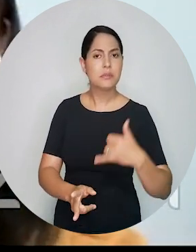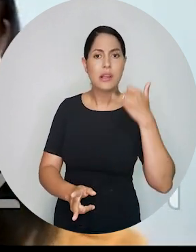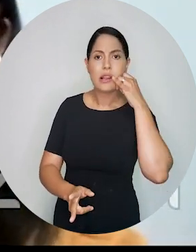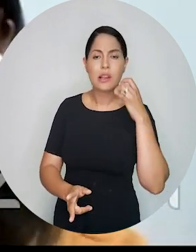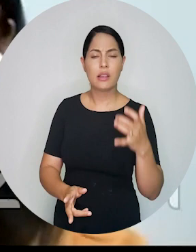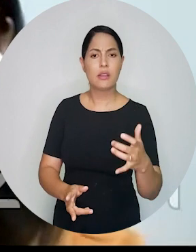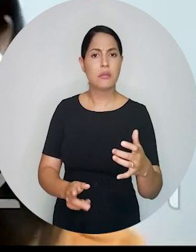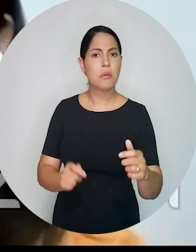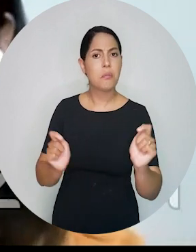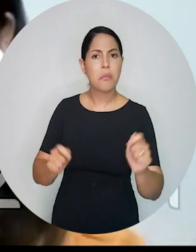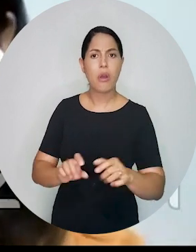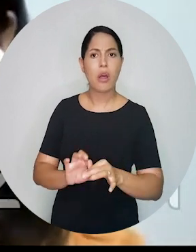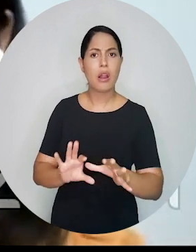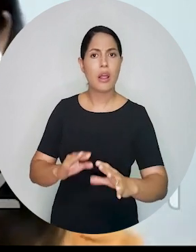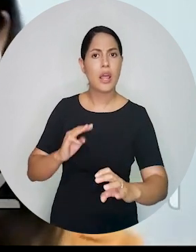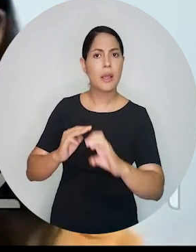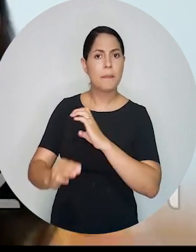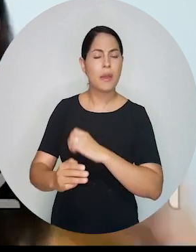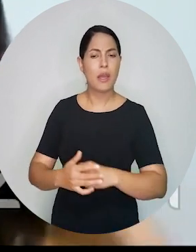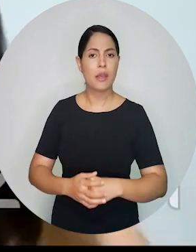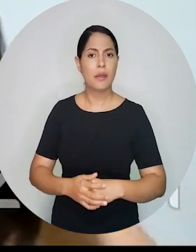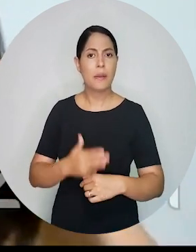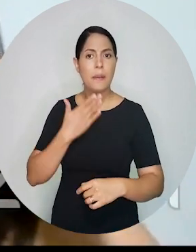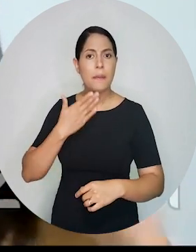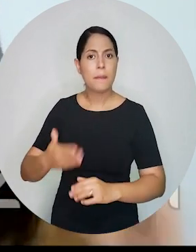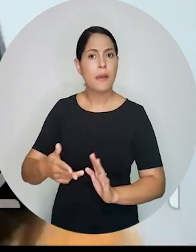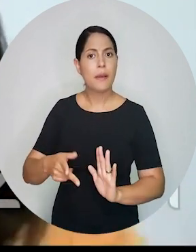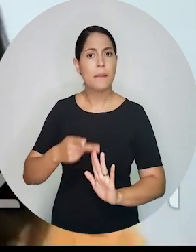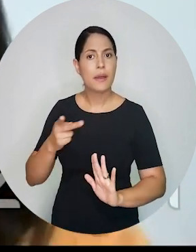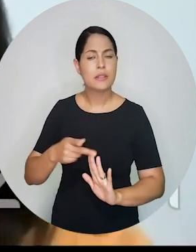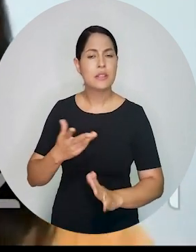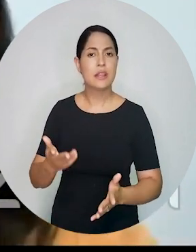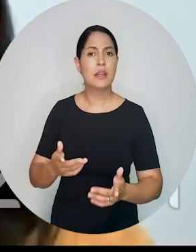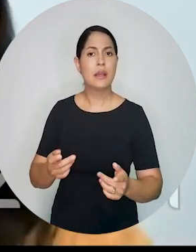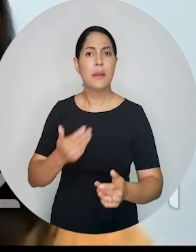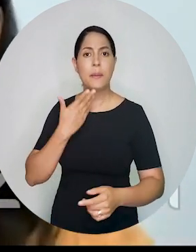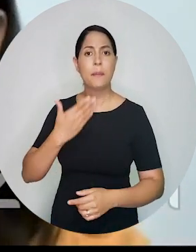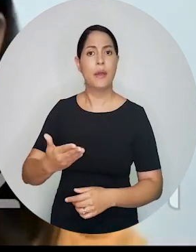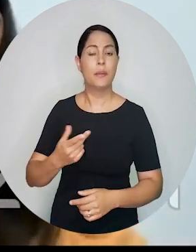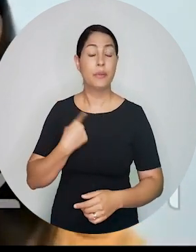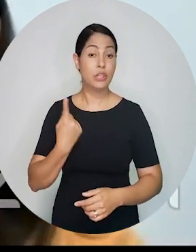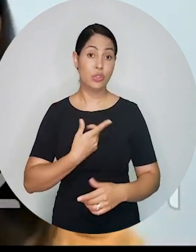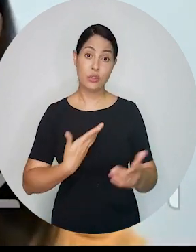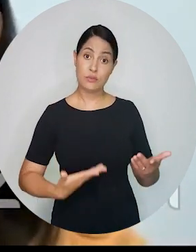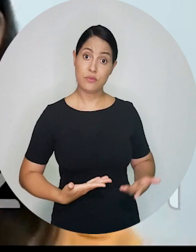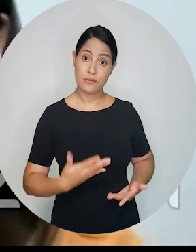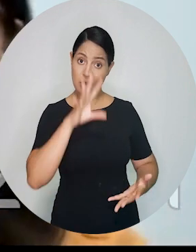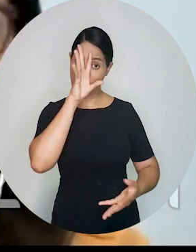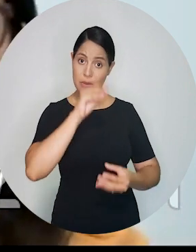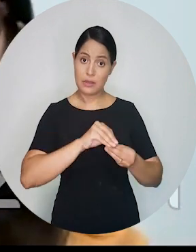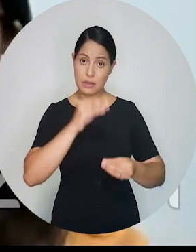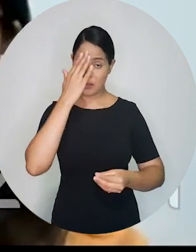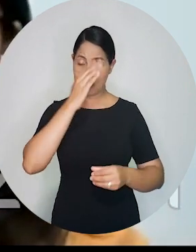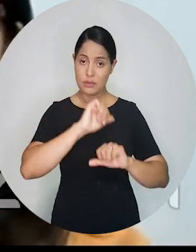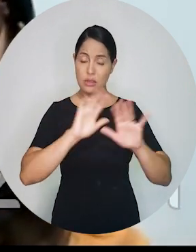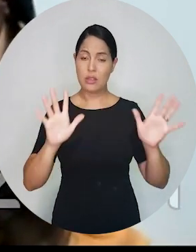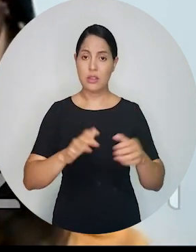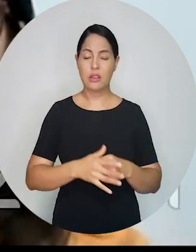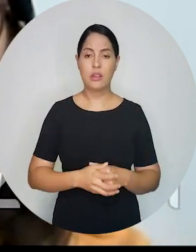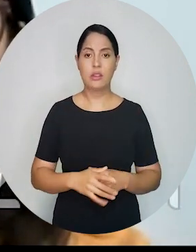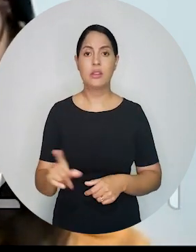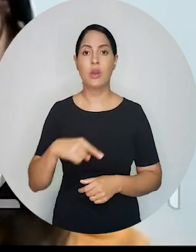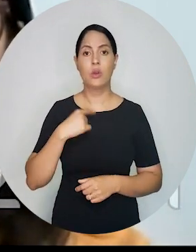um e-mail, um parecer, alguma coisa, por quê? Porque eles entenderam a nossa função aqui. Então a gente saiu do